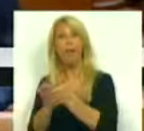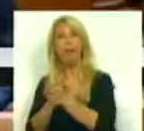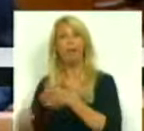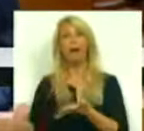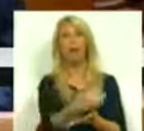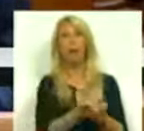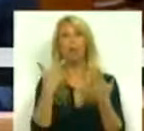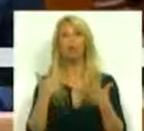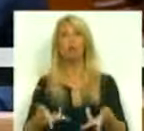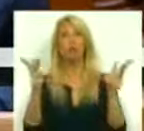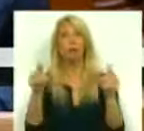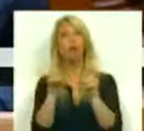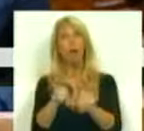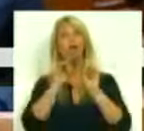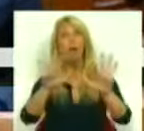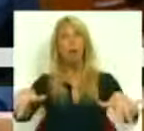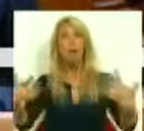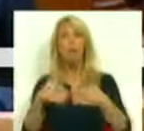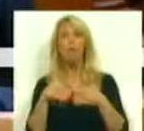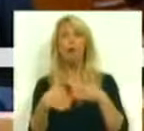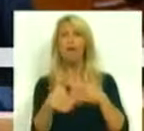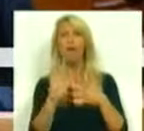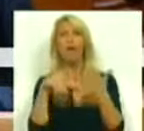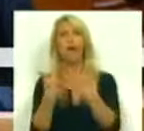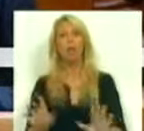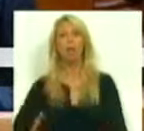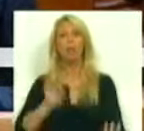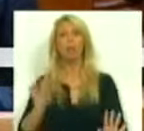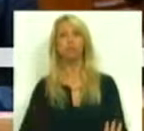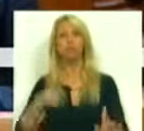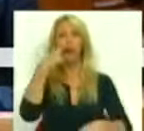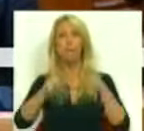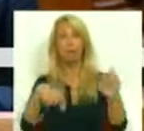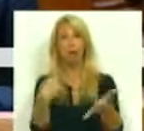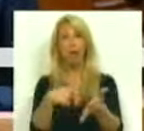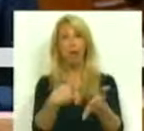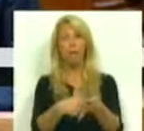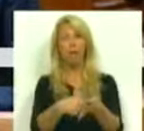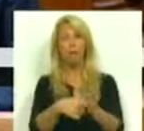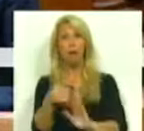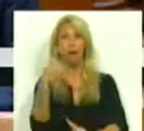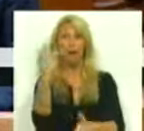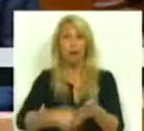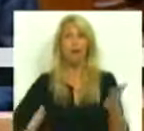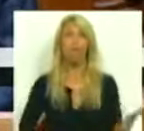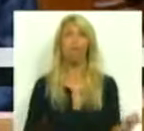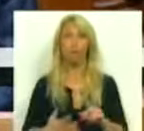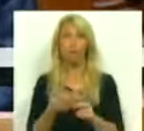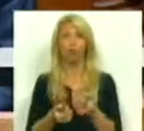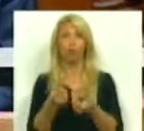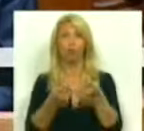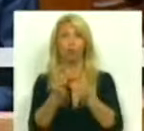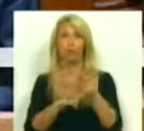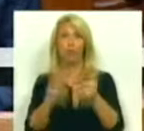assim poderemos, a prazo, libertar os contribuintes do enorme esforço fiscal a que foram, cada vez mais, sendo obrigados